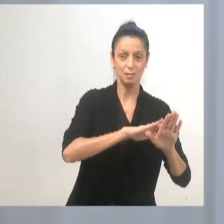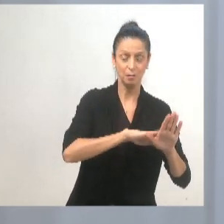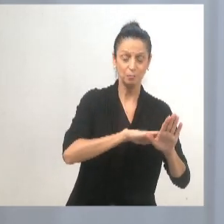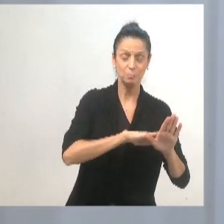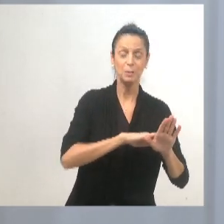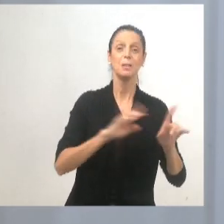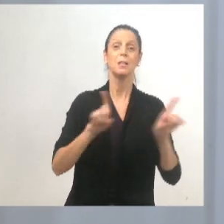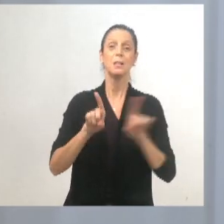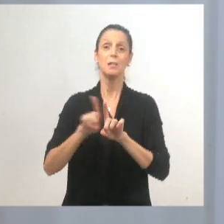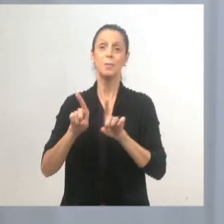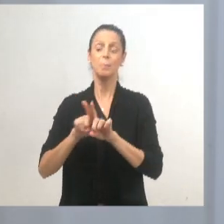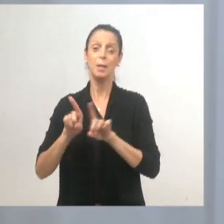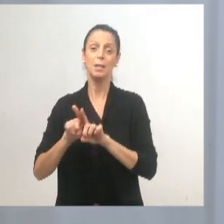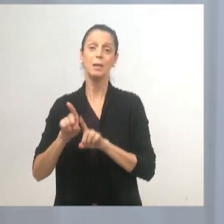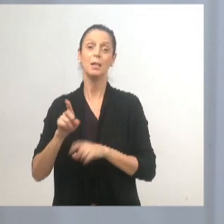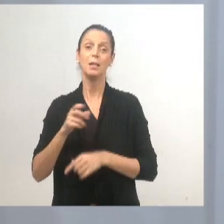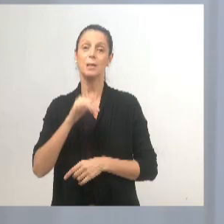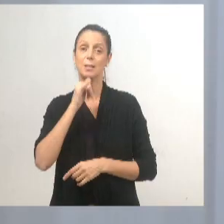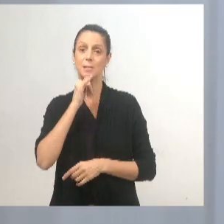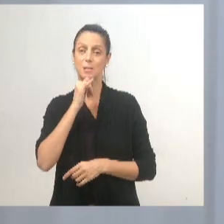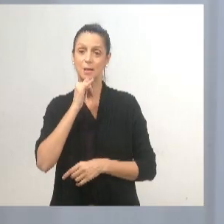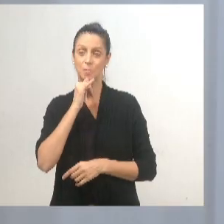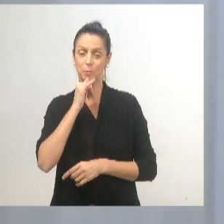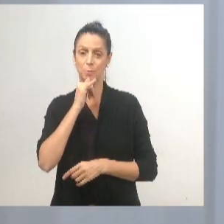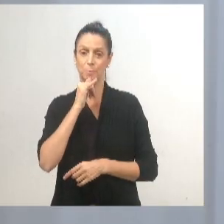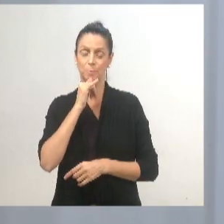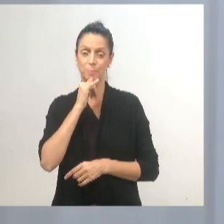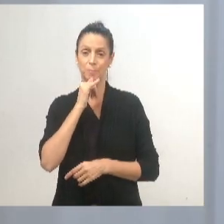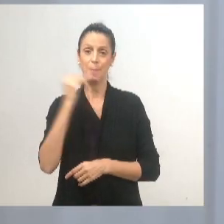da CPI, há poucas semanas rejeitaram outra,